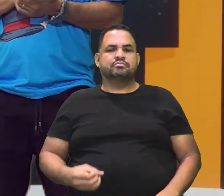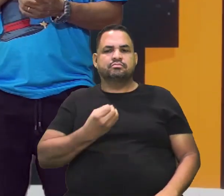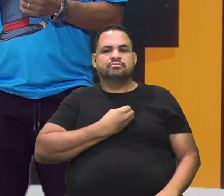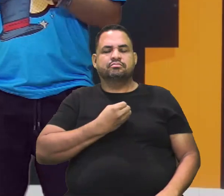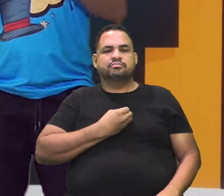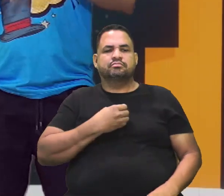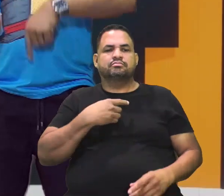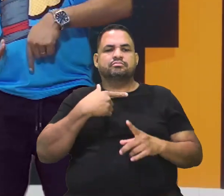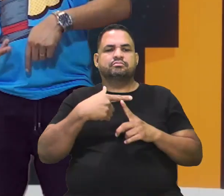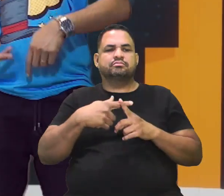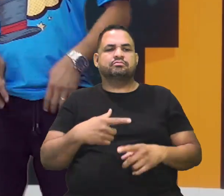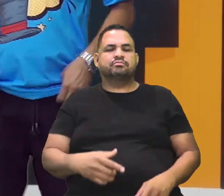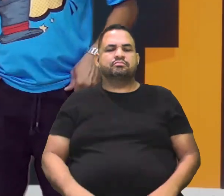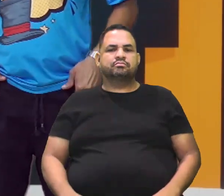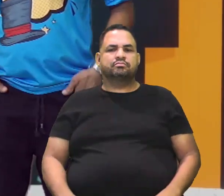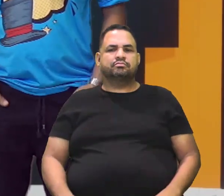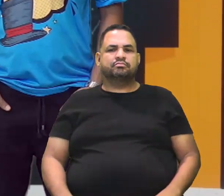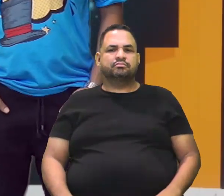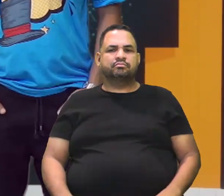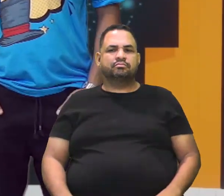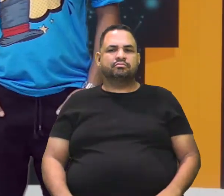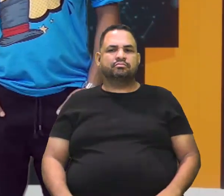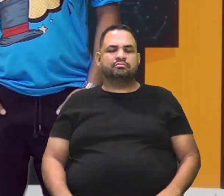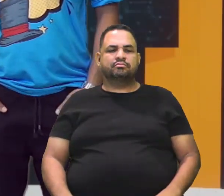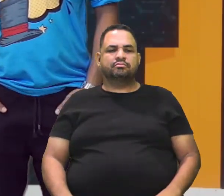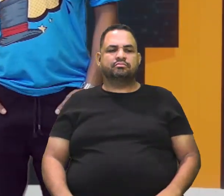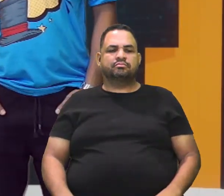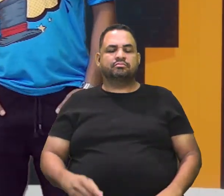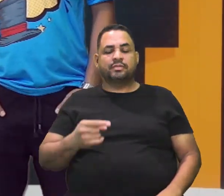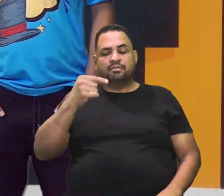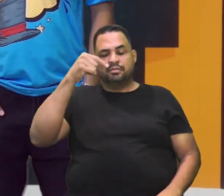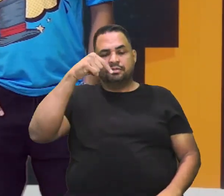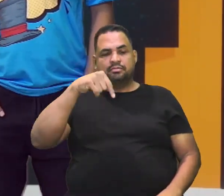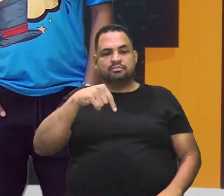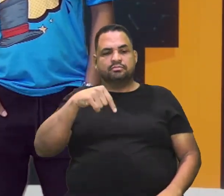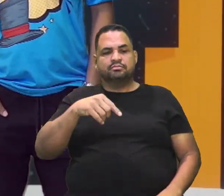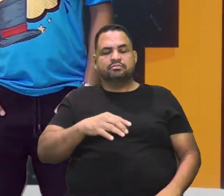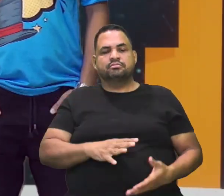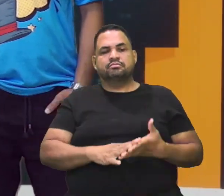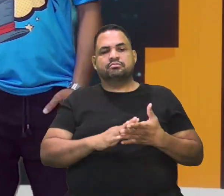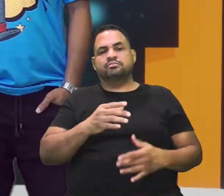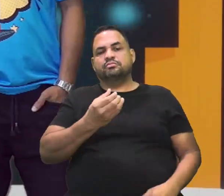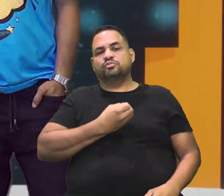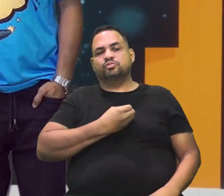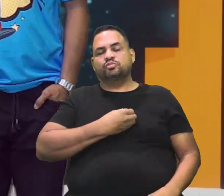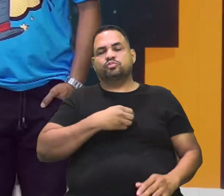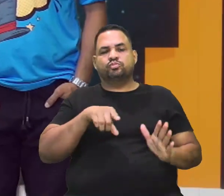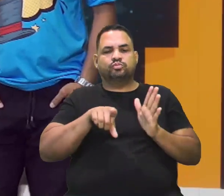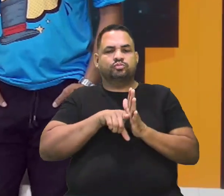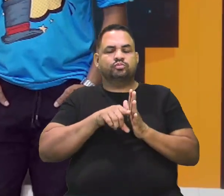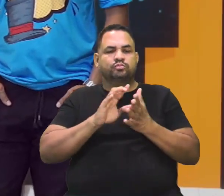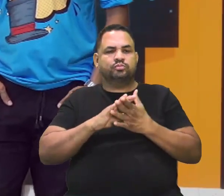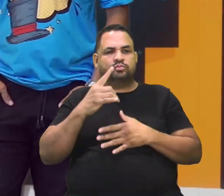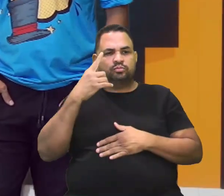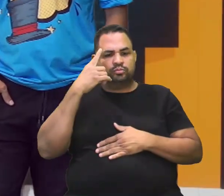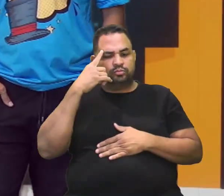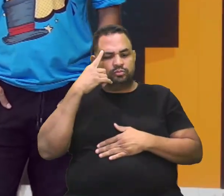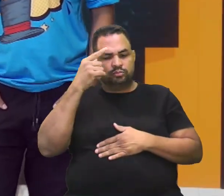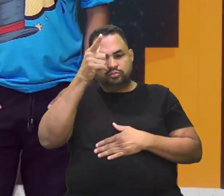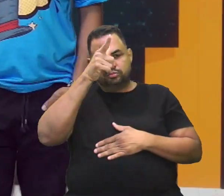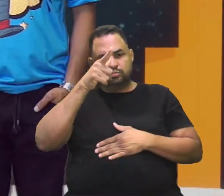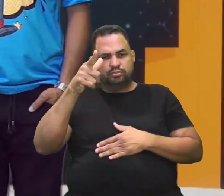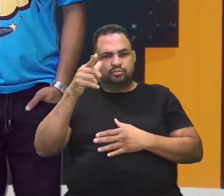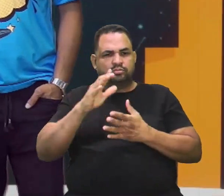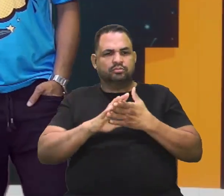E menos 4py. Isso. Quando está para baixo, valores negativos. Então, são detalhes, mas que pelo raciocínio lógico a gente já